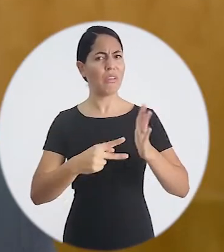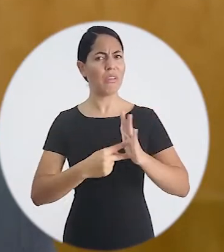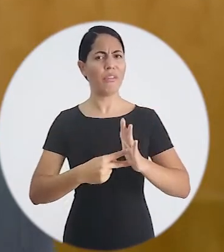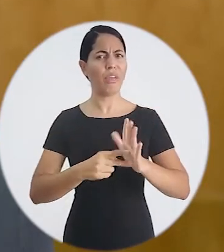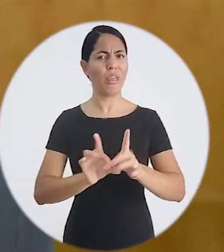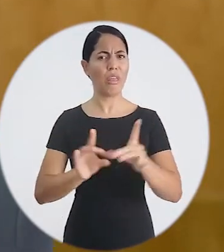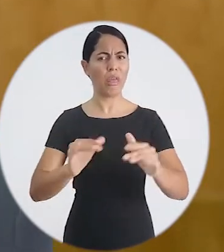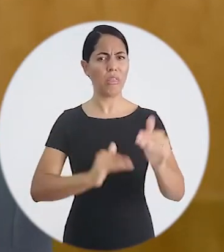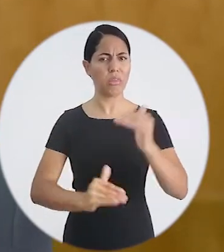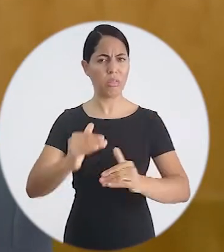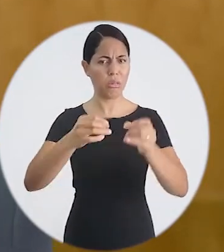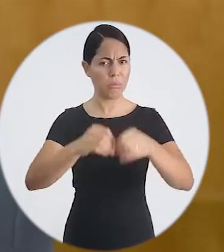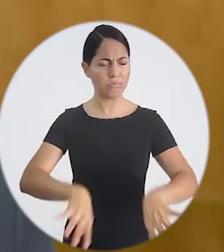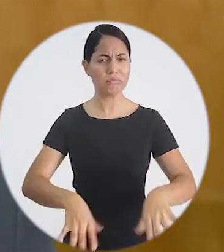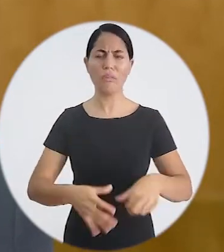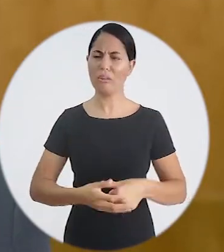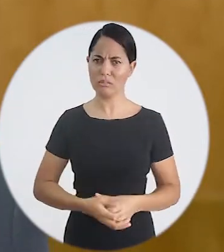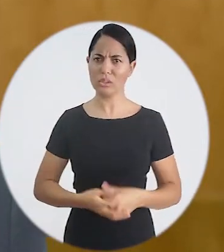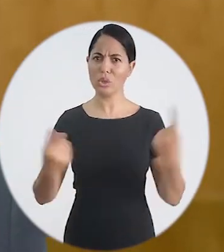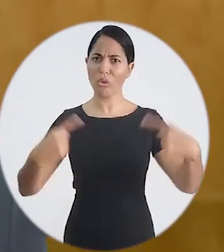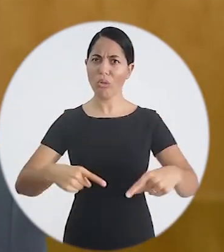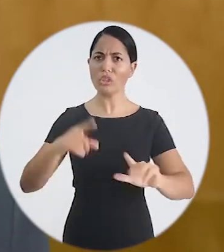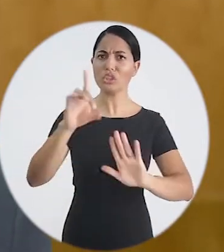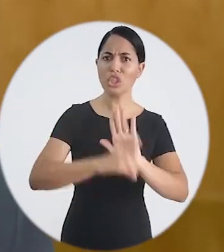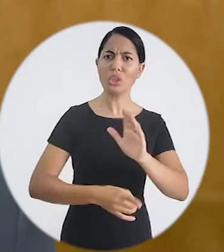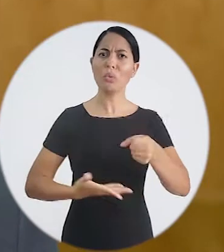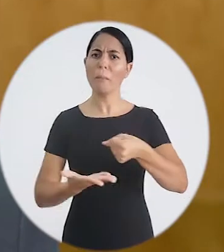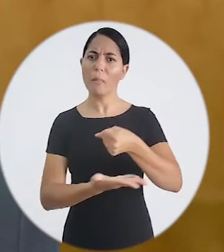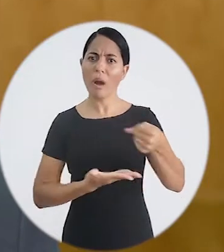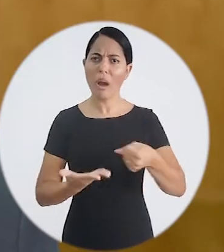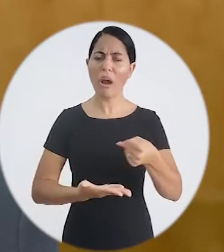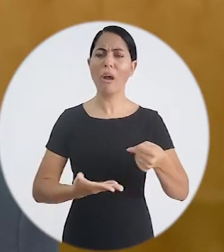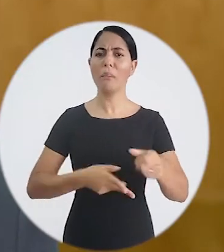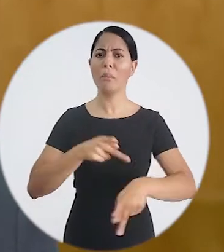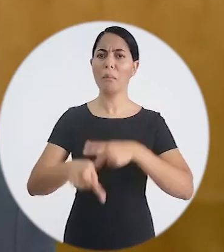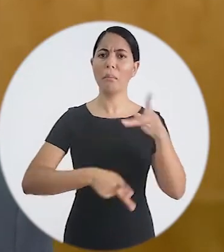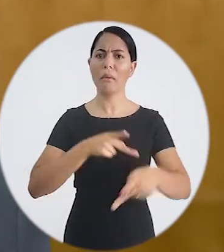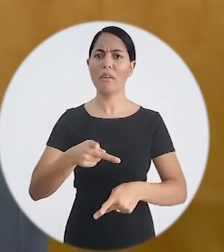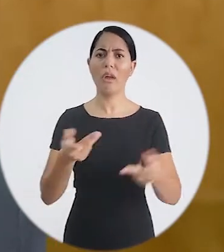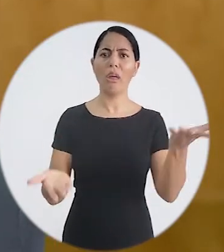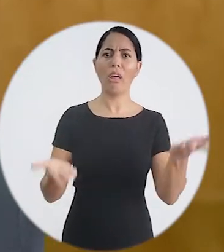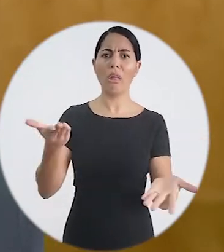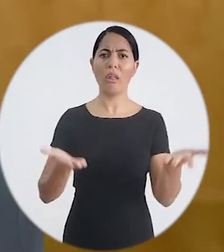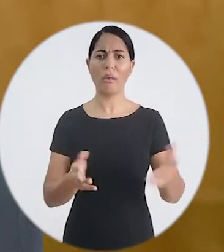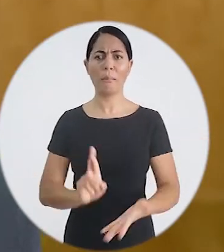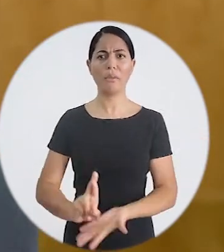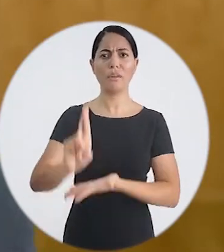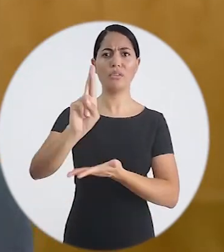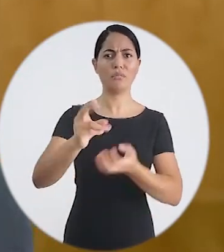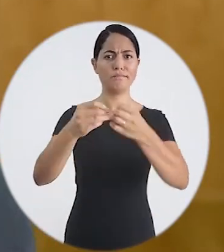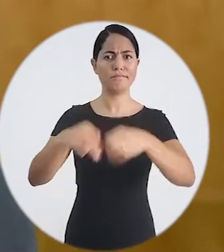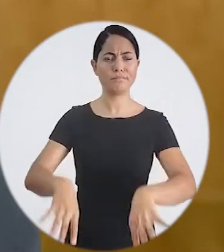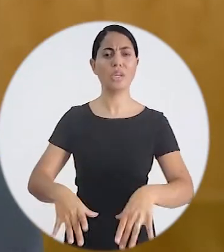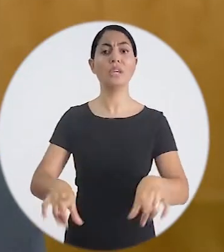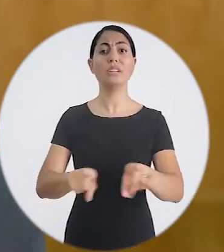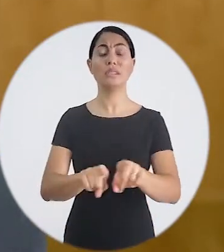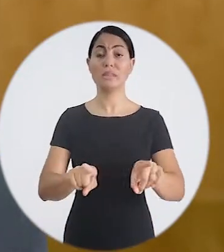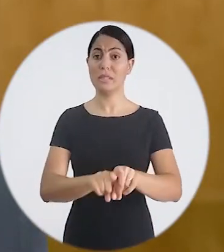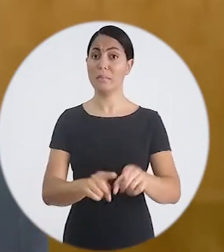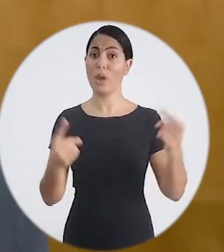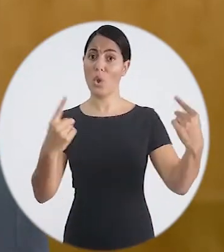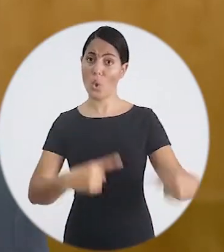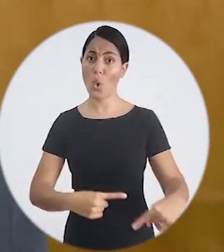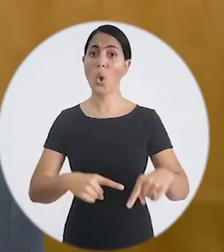um retrocesso democrático e atenta contra direitos fundamentais, pela quebra do equilíbrio representativo e